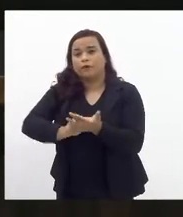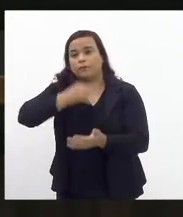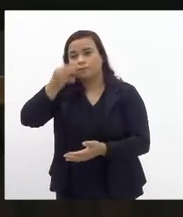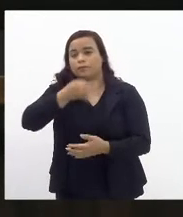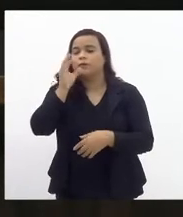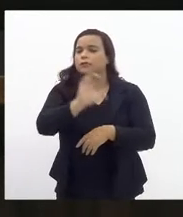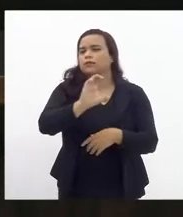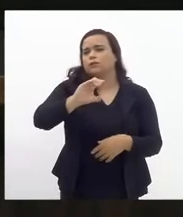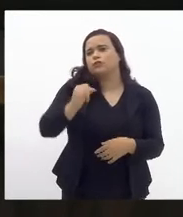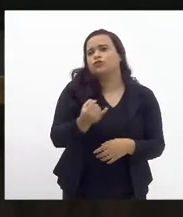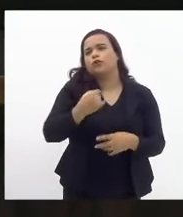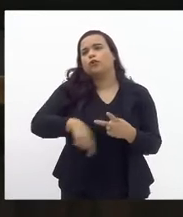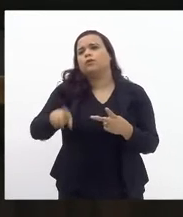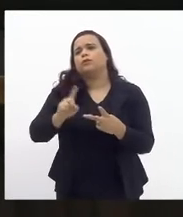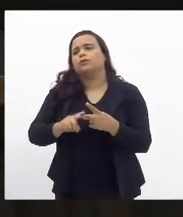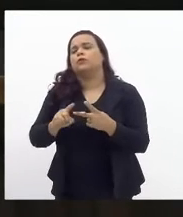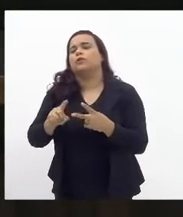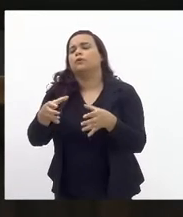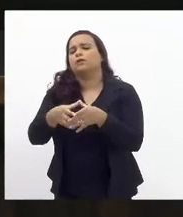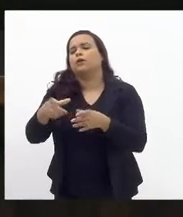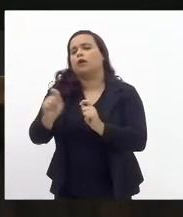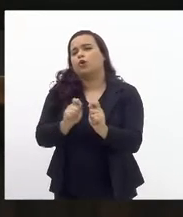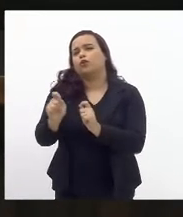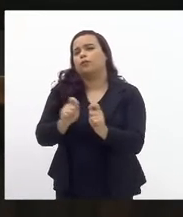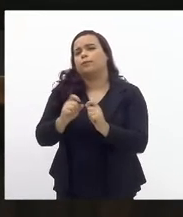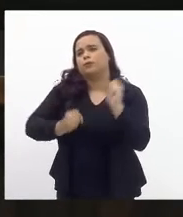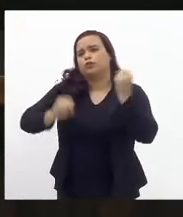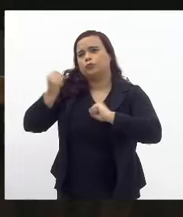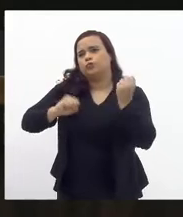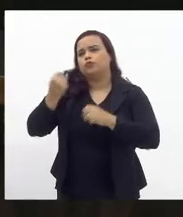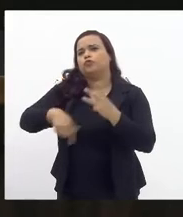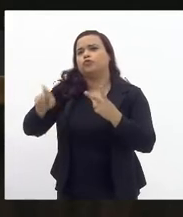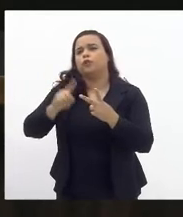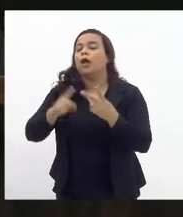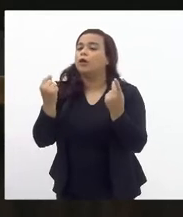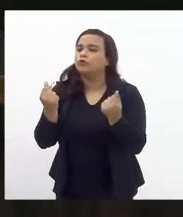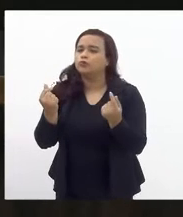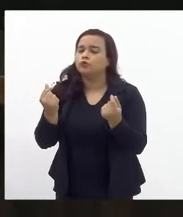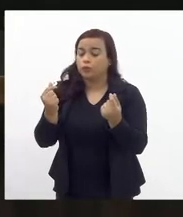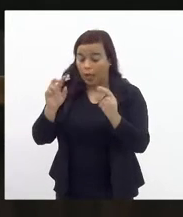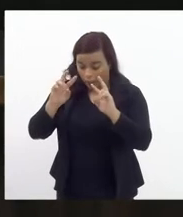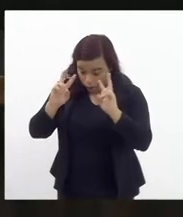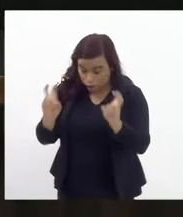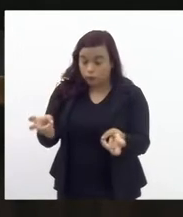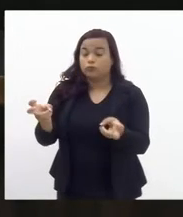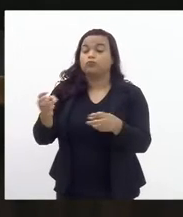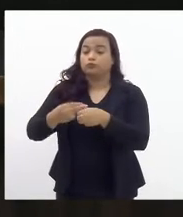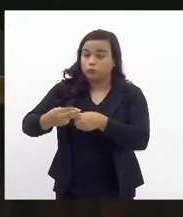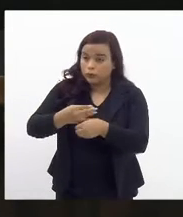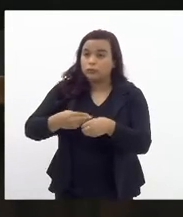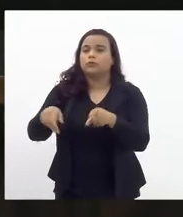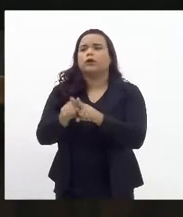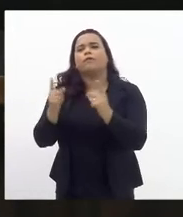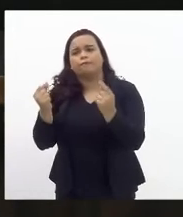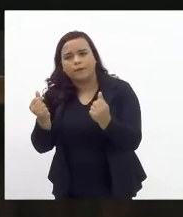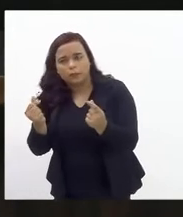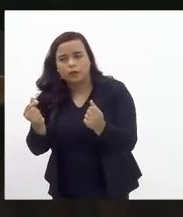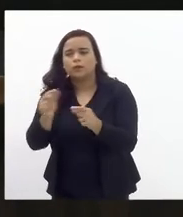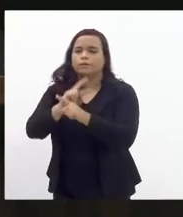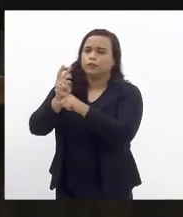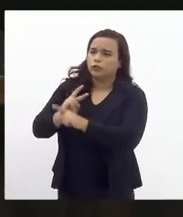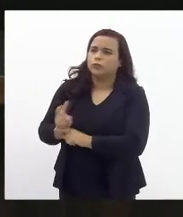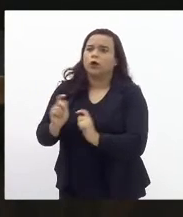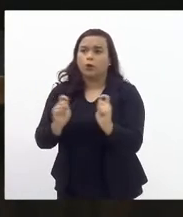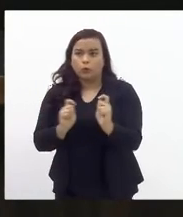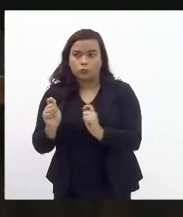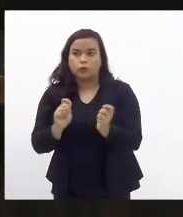de Economia, Indústria e Comércio, de Assuntos Municipais, Desenvolvimento Regional, de Orçamento, Finanças, Fiscalização Financeira e Controle, as emendas